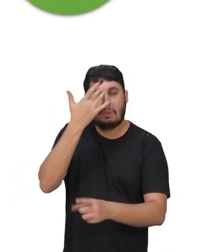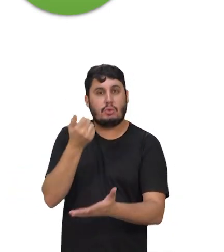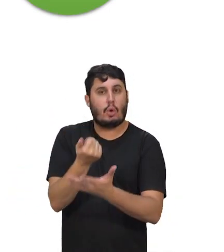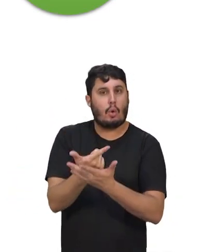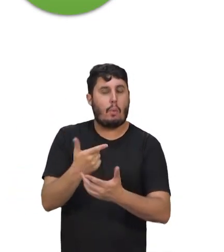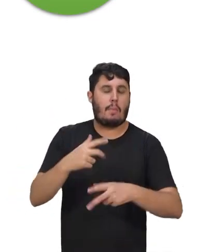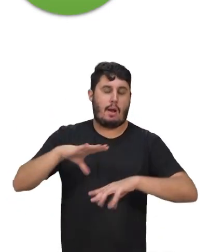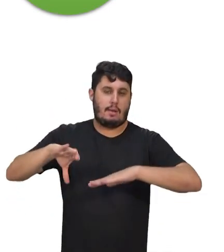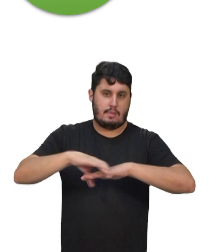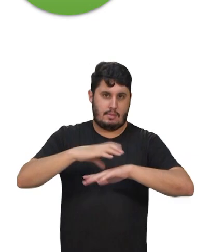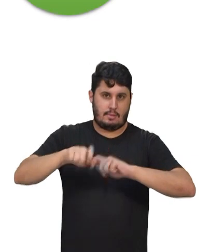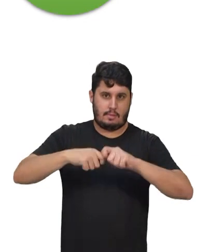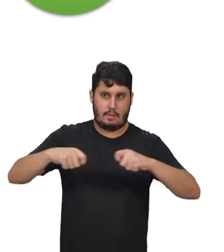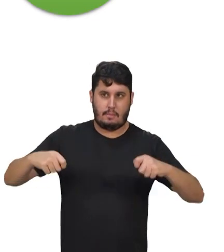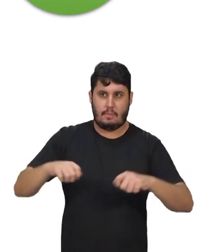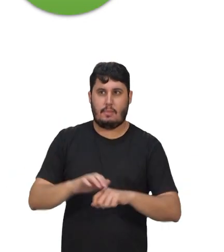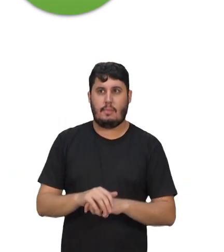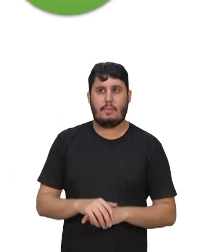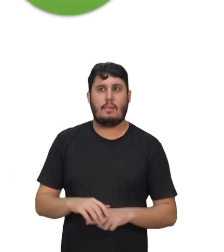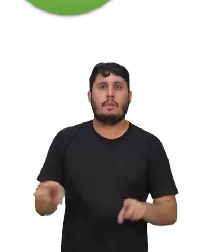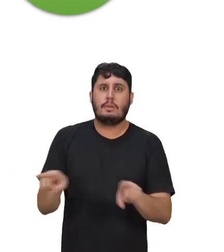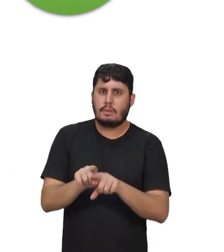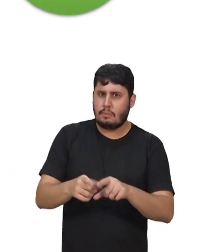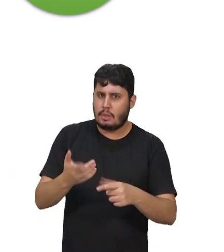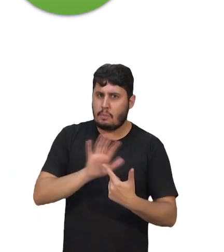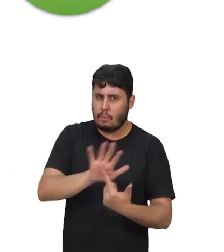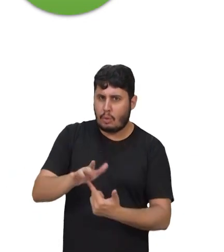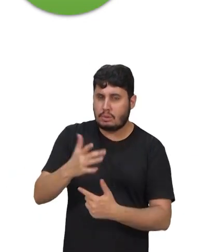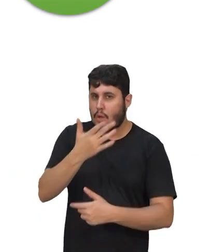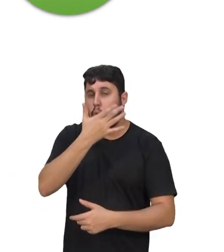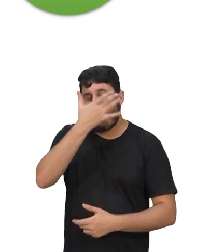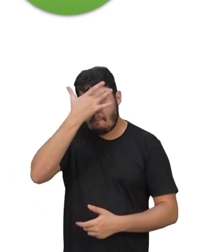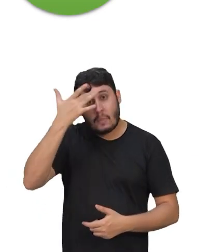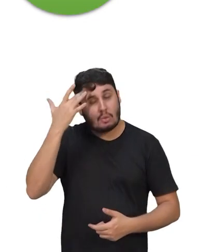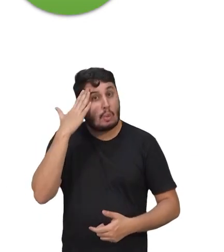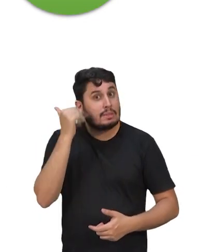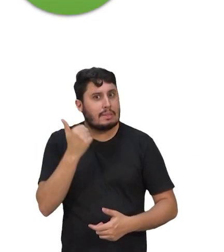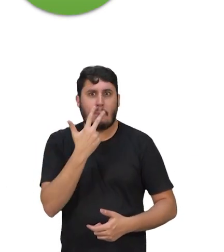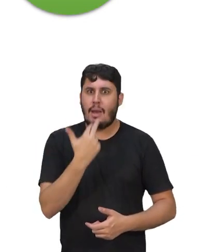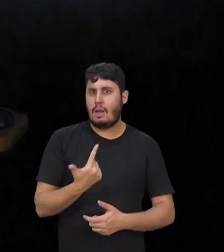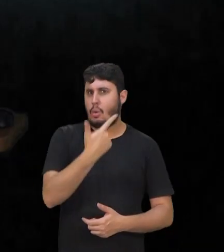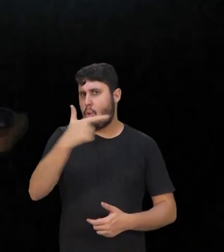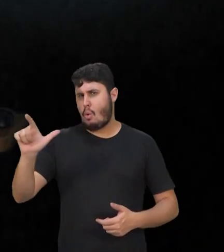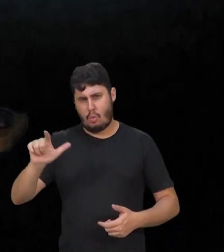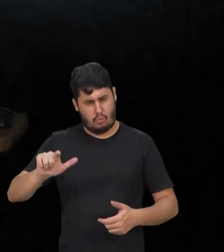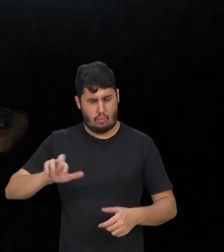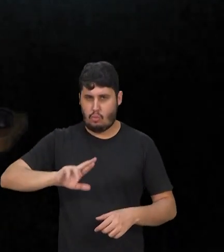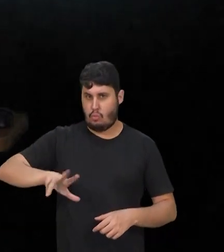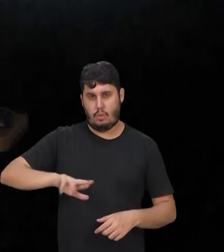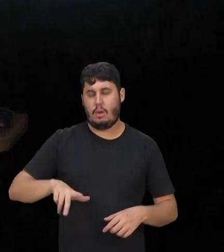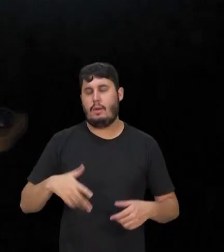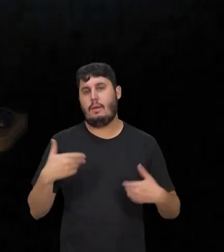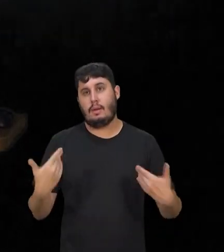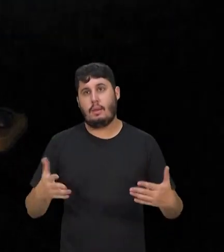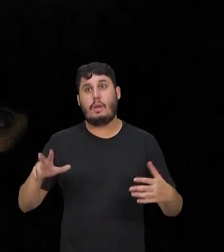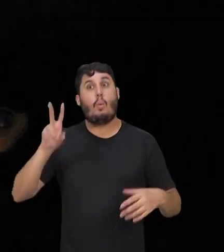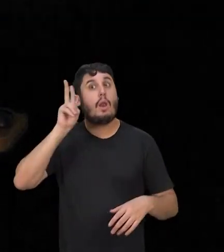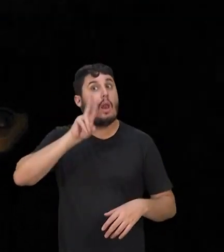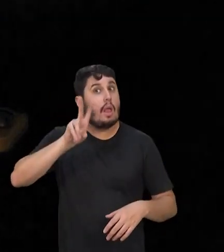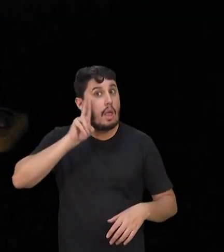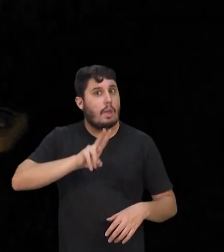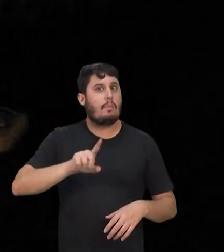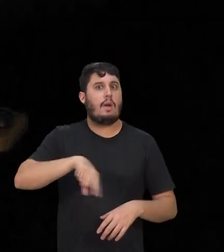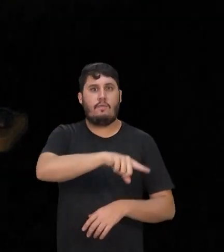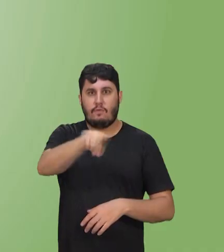enaltecer, destacar que o autor do texto ele sabe falar outras línguas, não. Então é isso aí, pessoal. Só para concluir, lembrando que